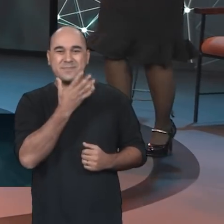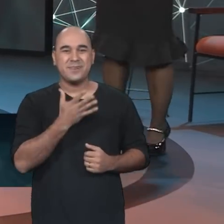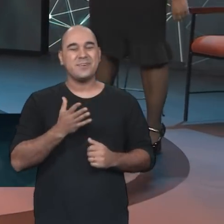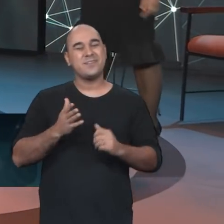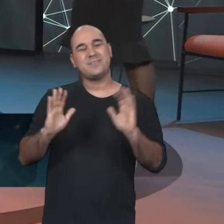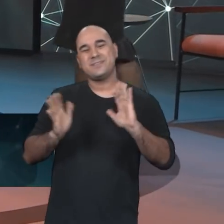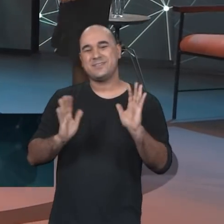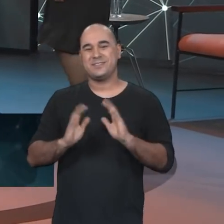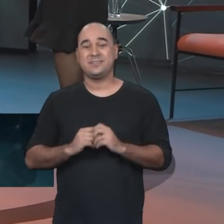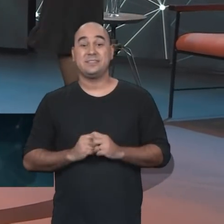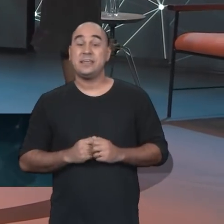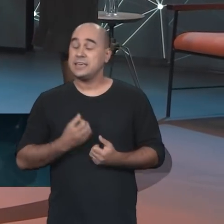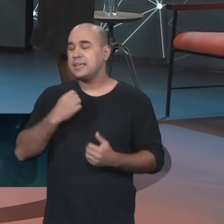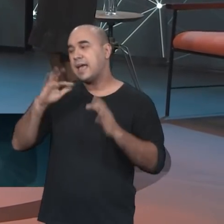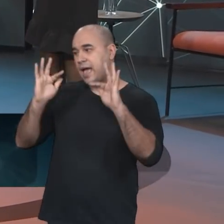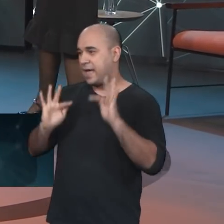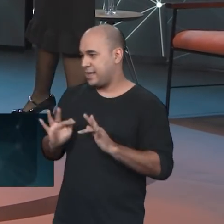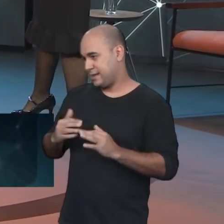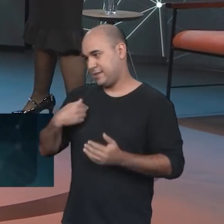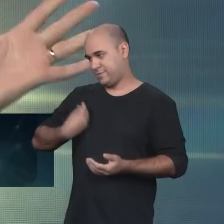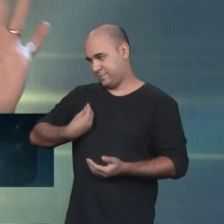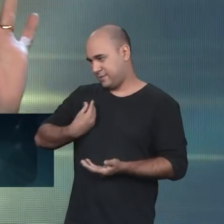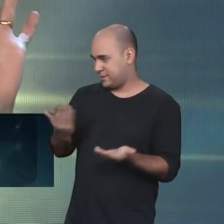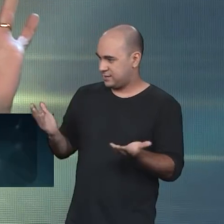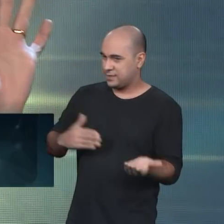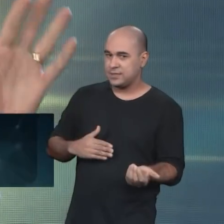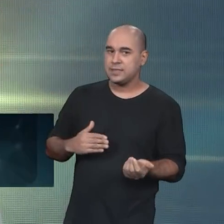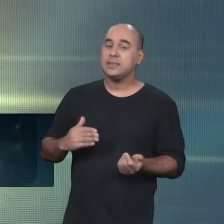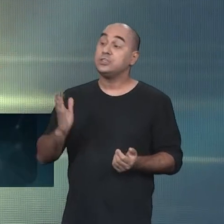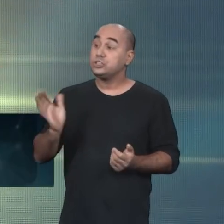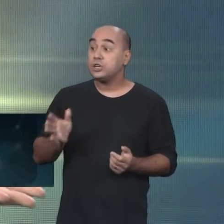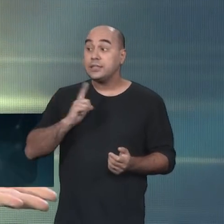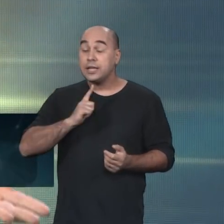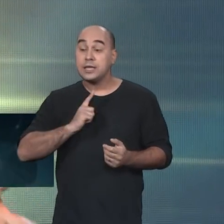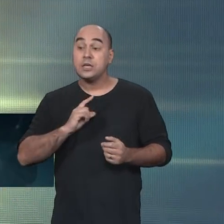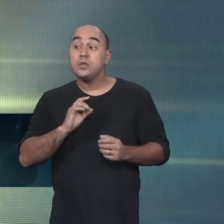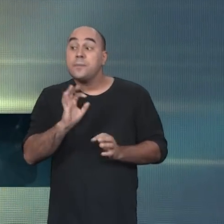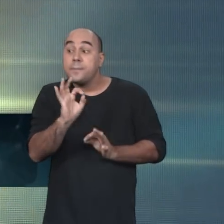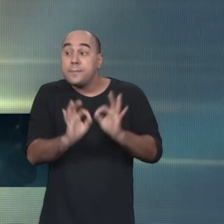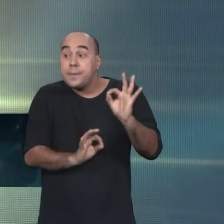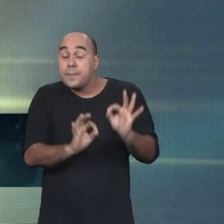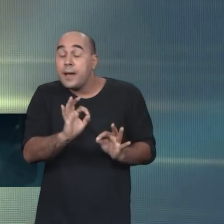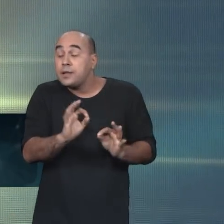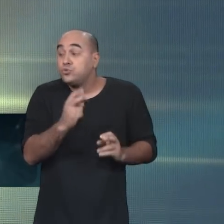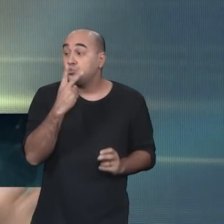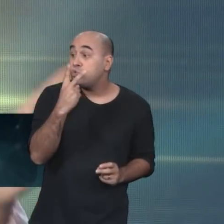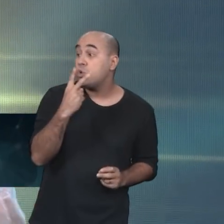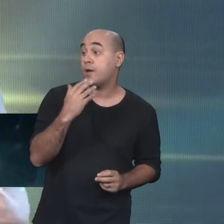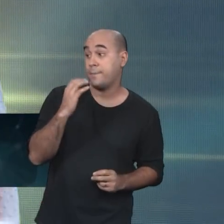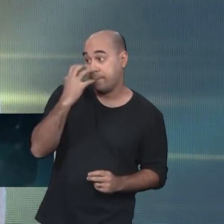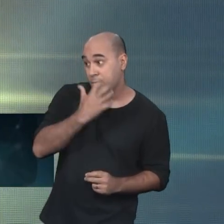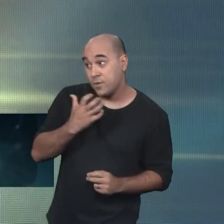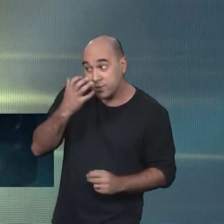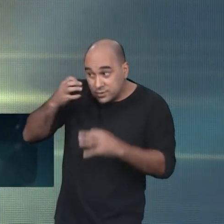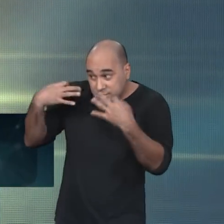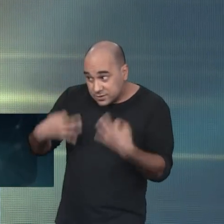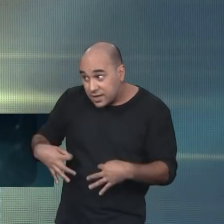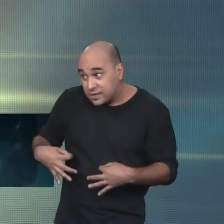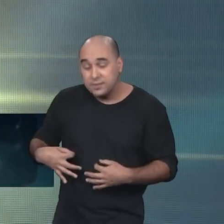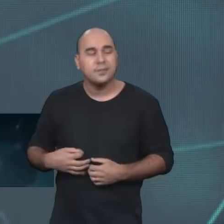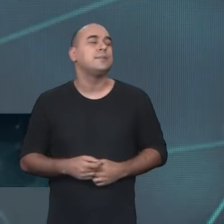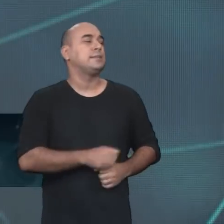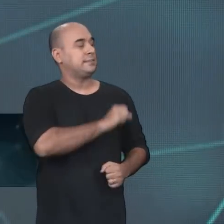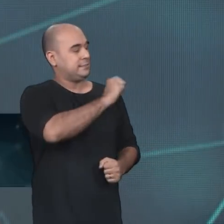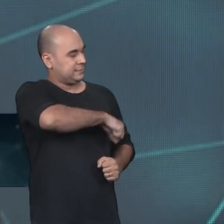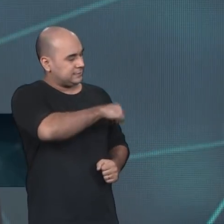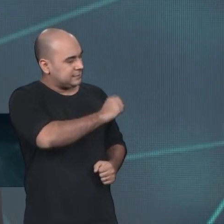Que Oi, alegria gente. ter você aqui com a gente. Tô sabendo que já separou 2 músicas aí muito especiais para nossa noite. O que você vai cantar pra gente? Com